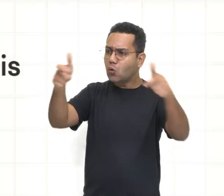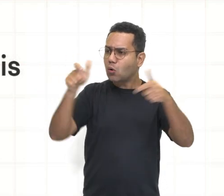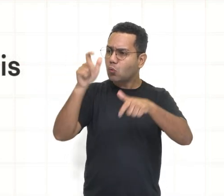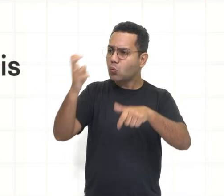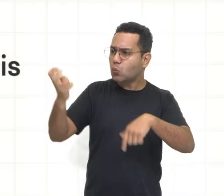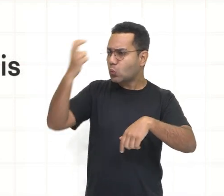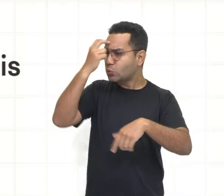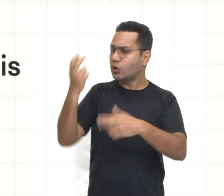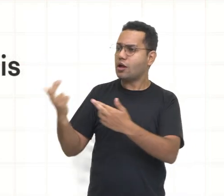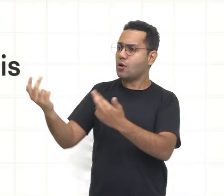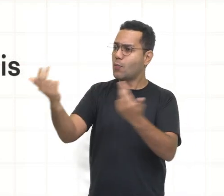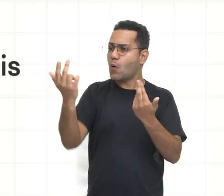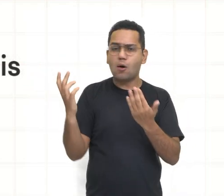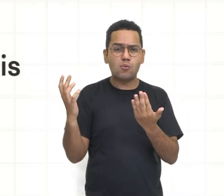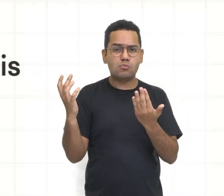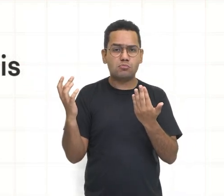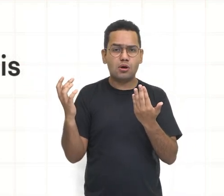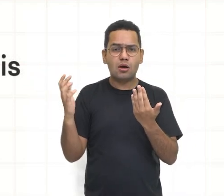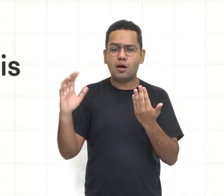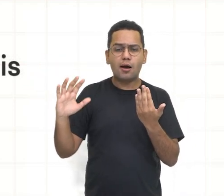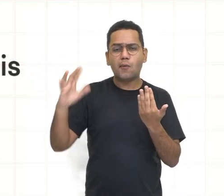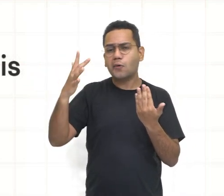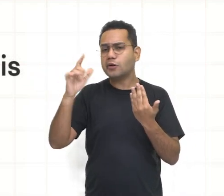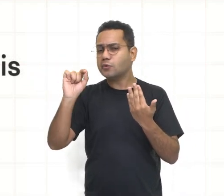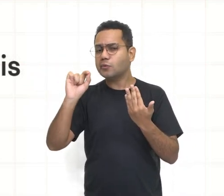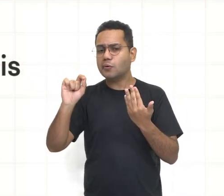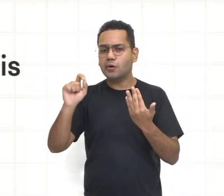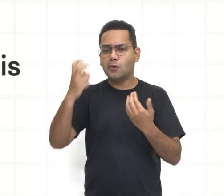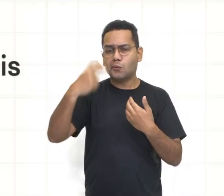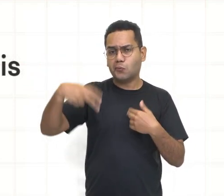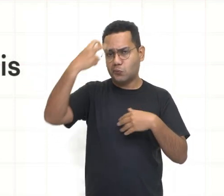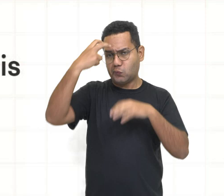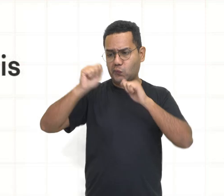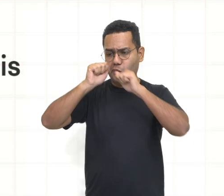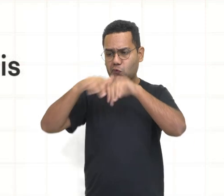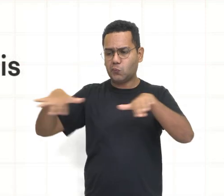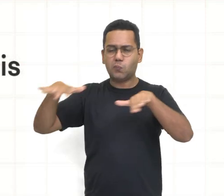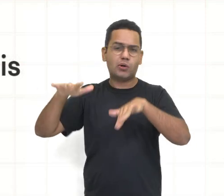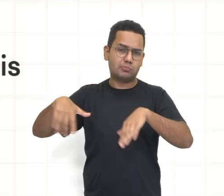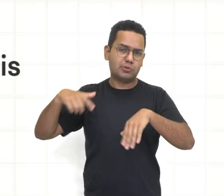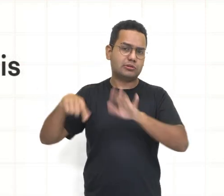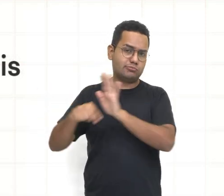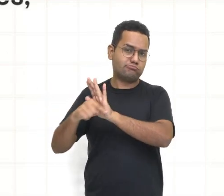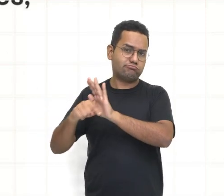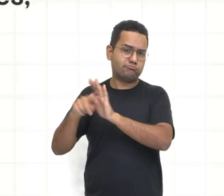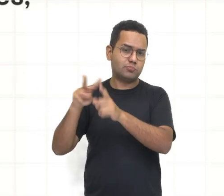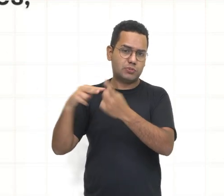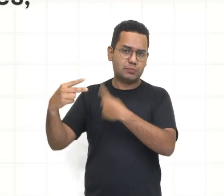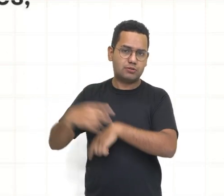tornar vamos dizer assim, pode tornar a cultura de massa esse aspecto negativo.